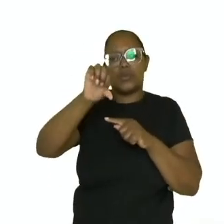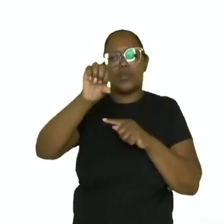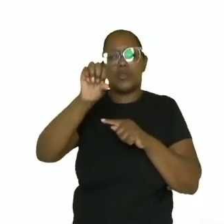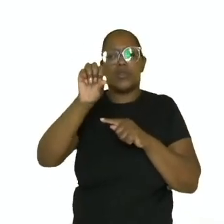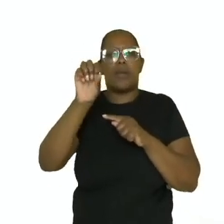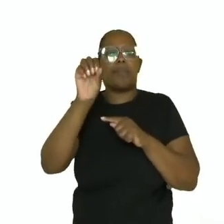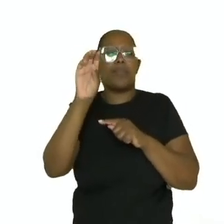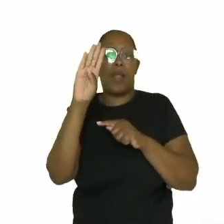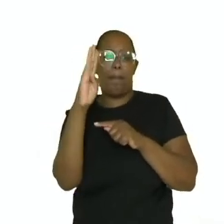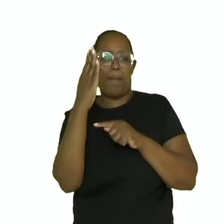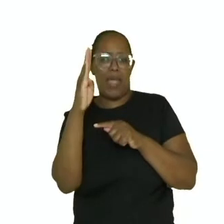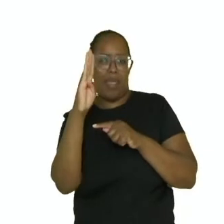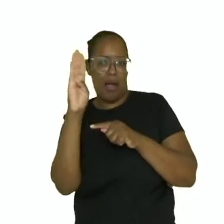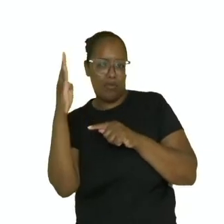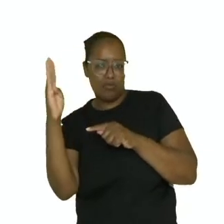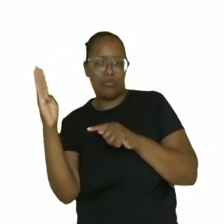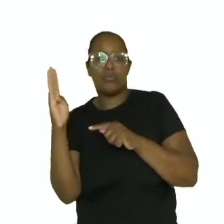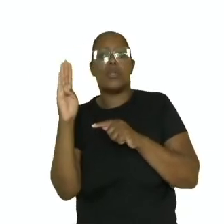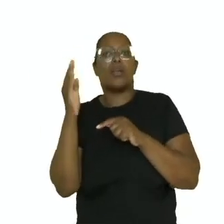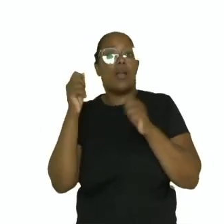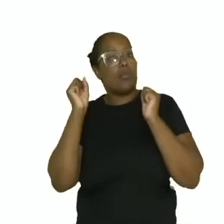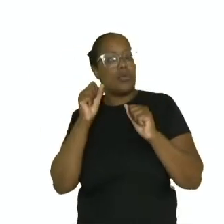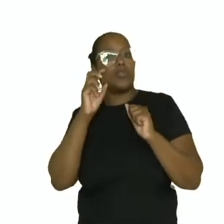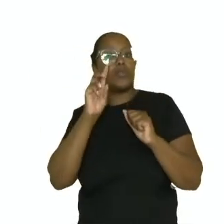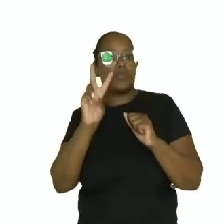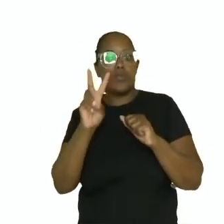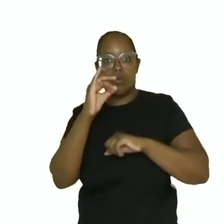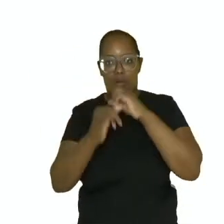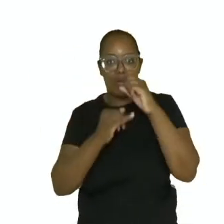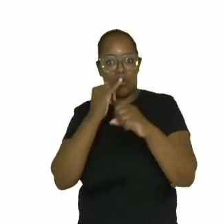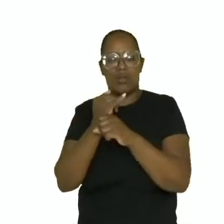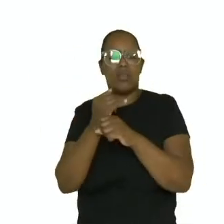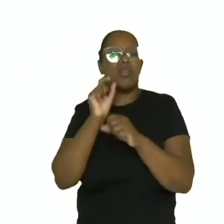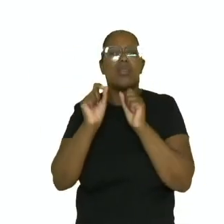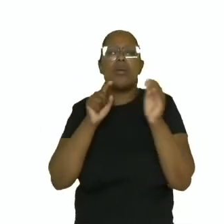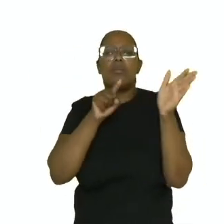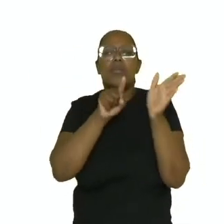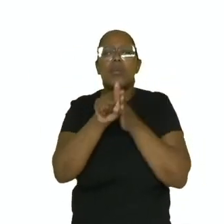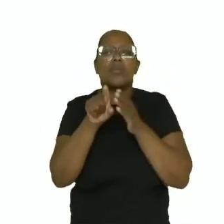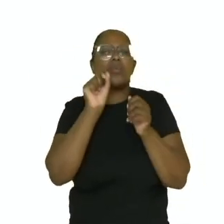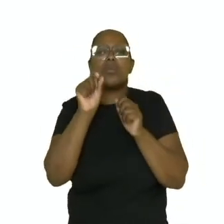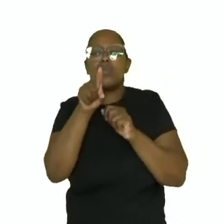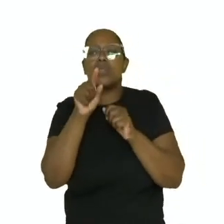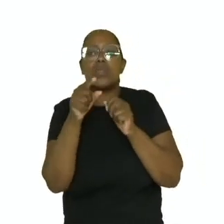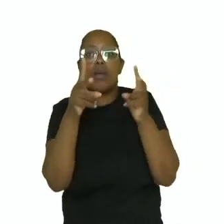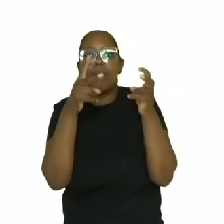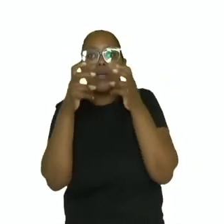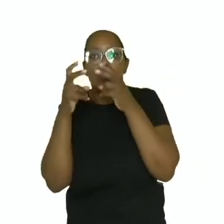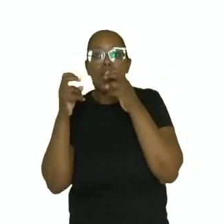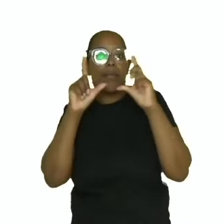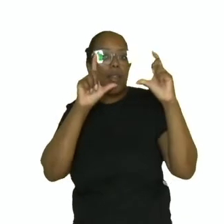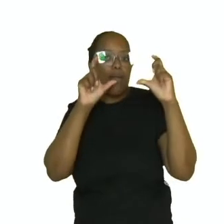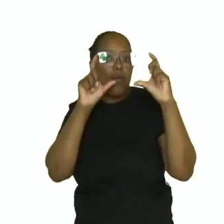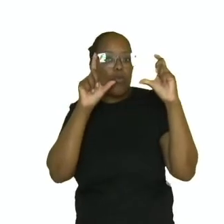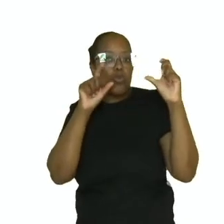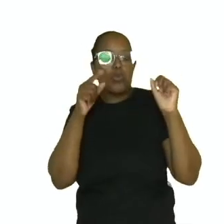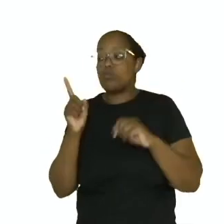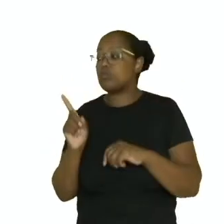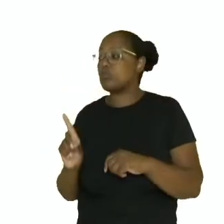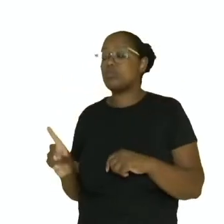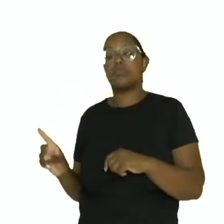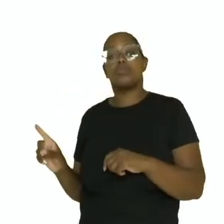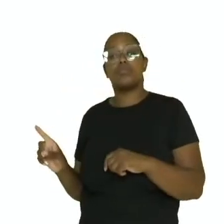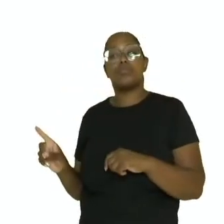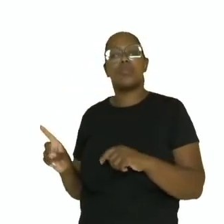em 2010. Dê uma olhada na internet mais sobre ela. Aqui eu lhe pergunto, o que você percebe na imagem? Será que podemos